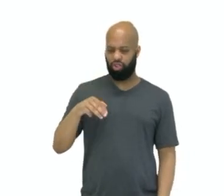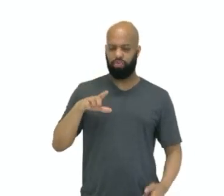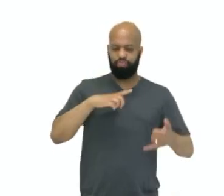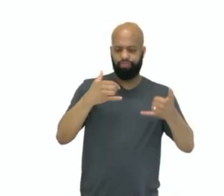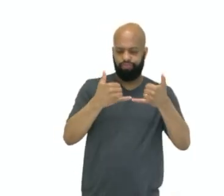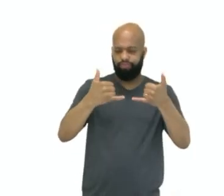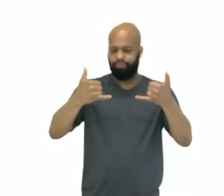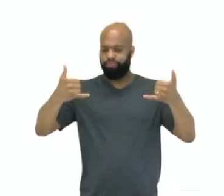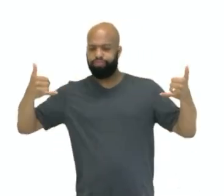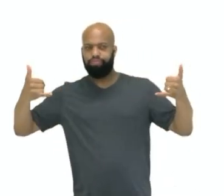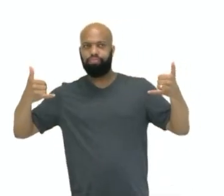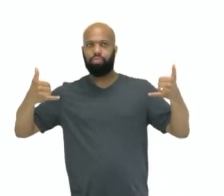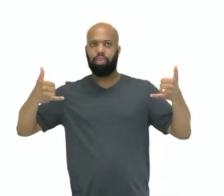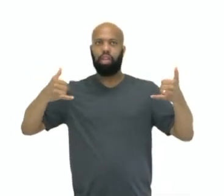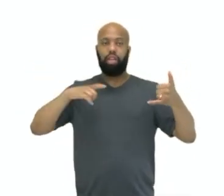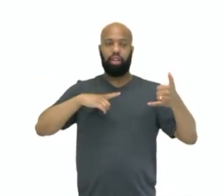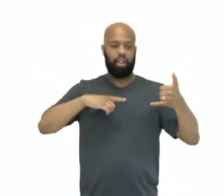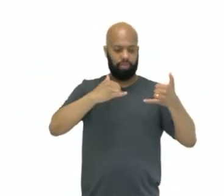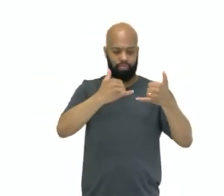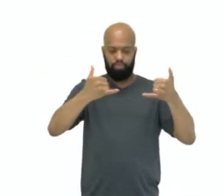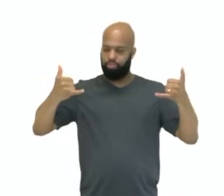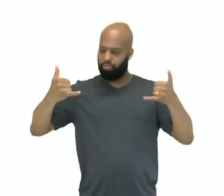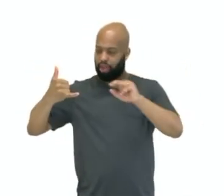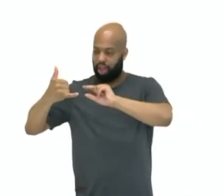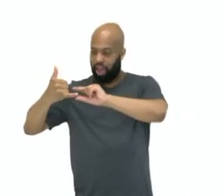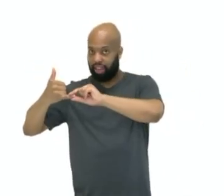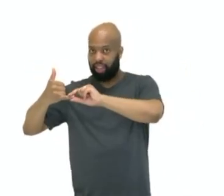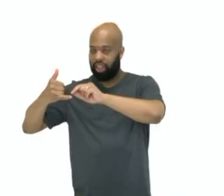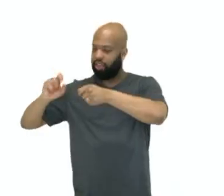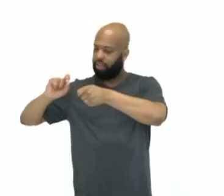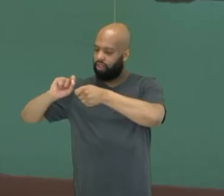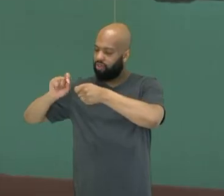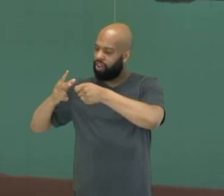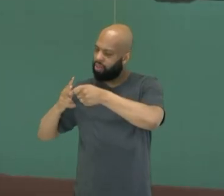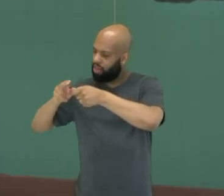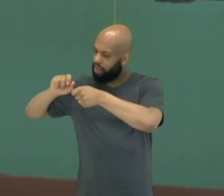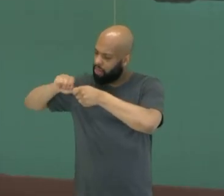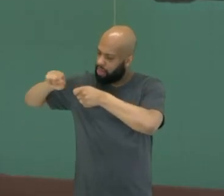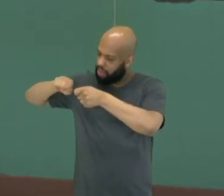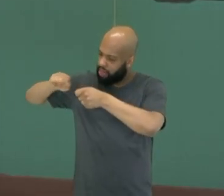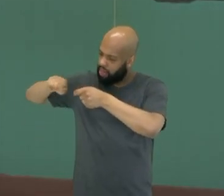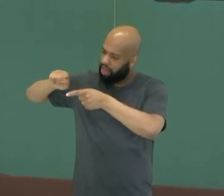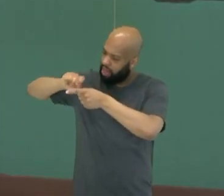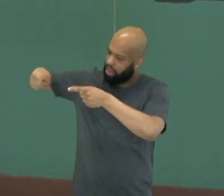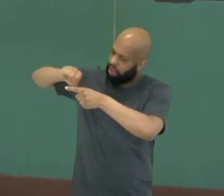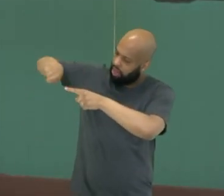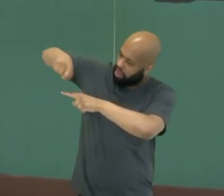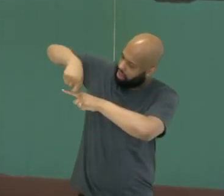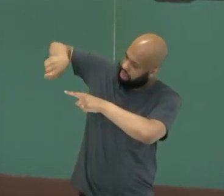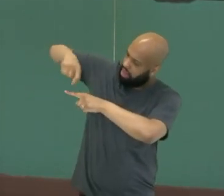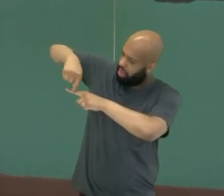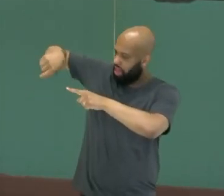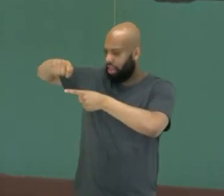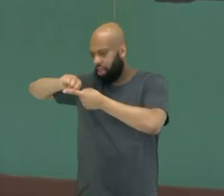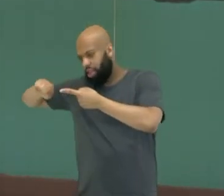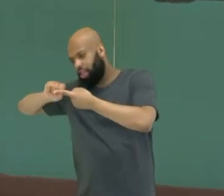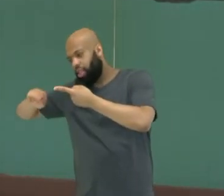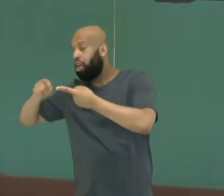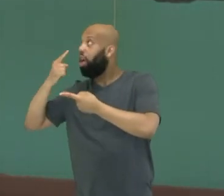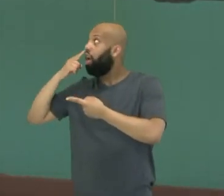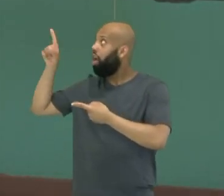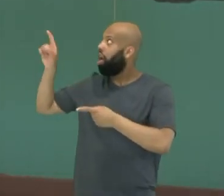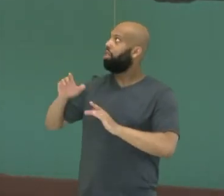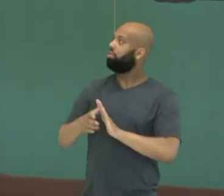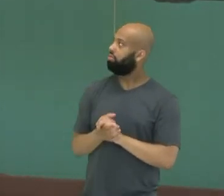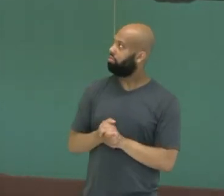comprimento e descasque as suas pontas. Não precisa ser essa medida. Não precisa ser muito comprido esse fio. Aqui